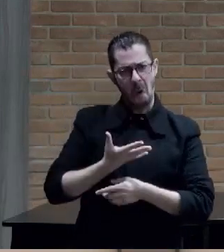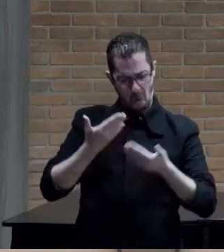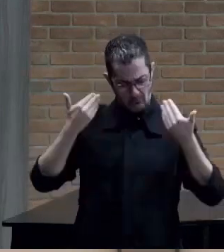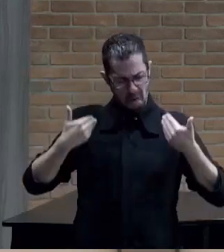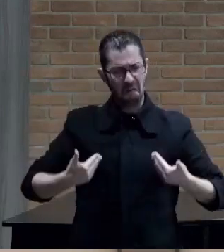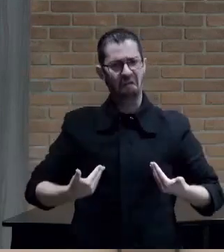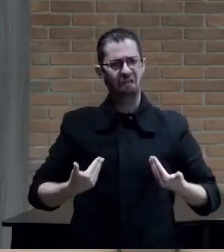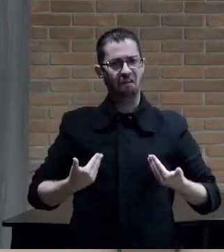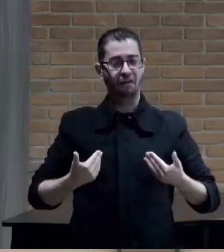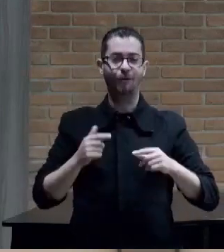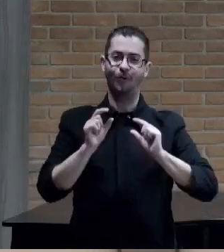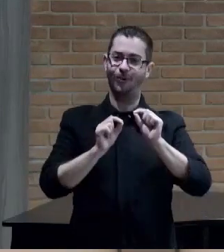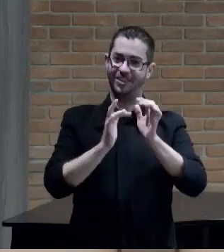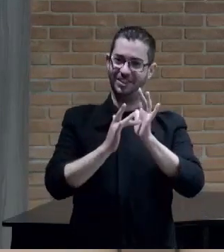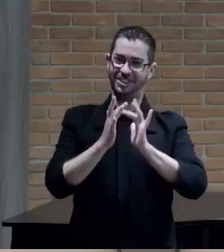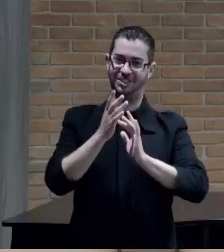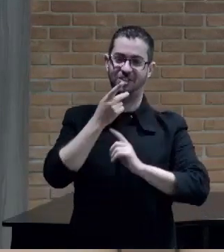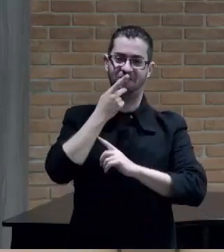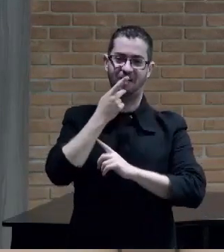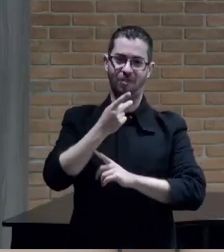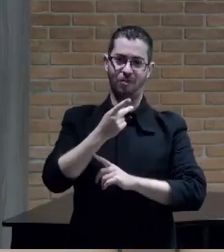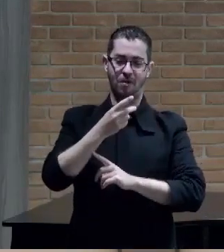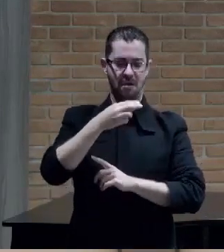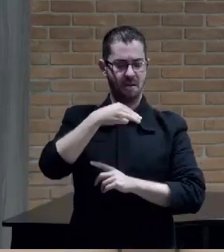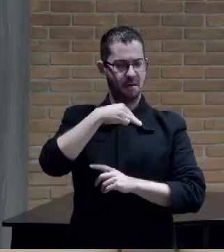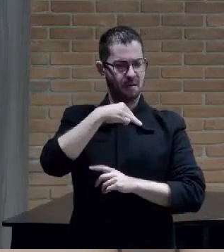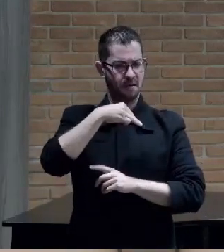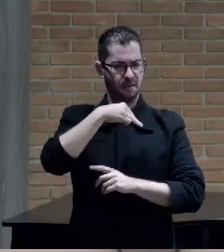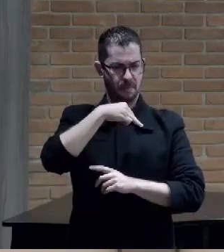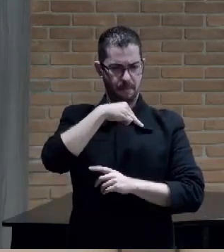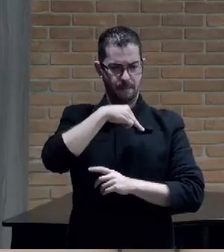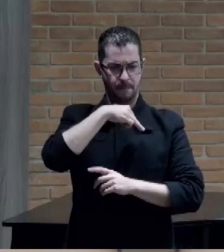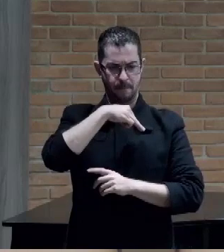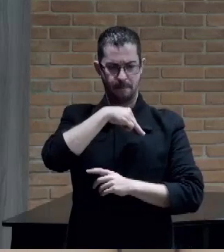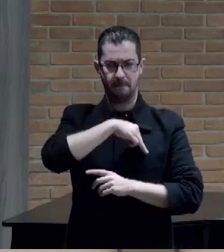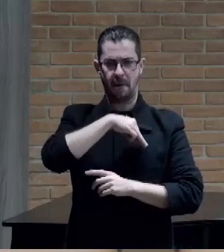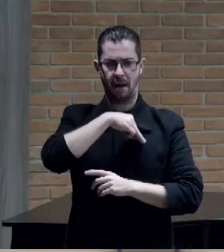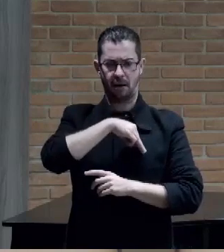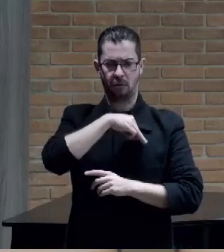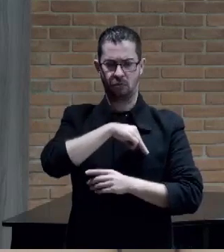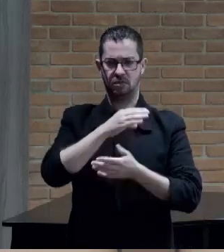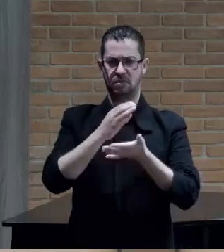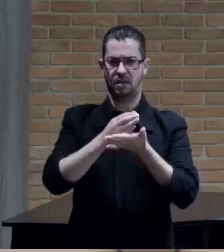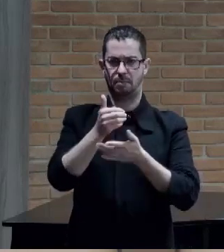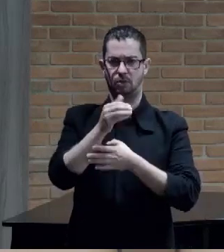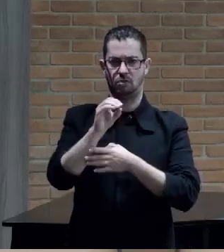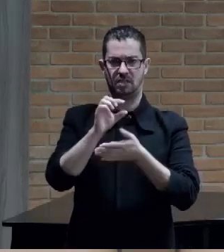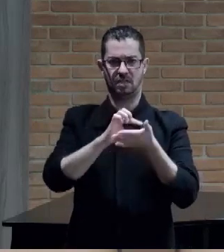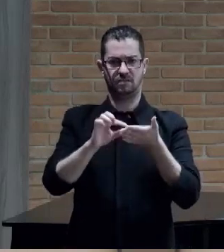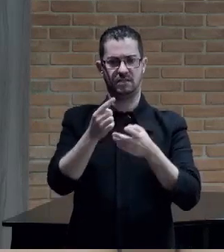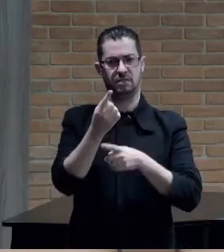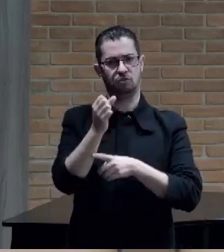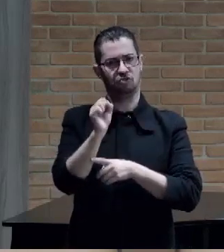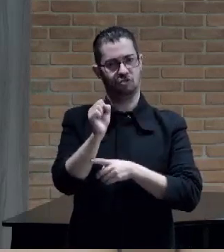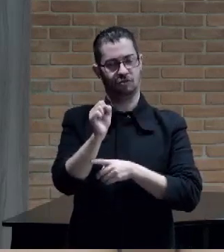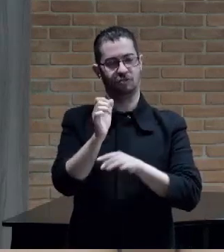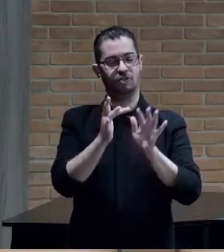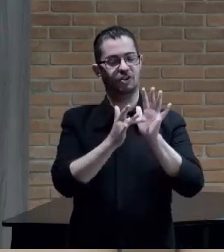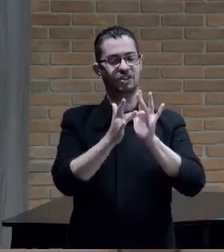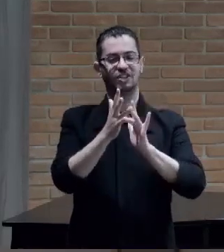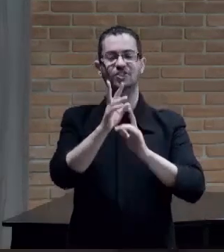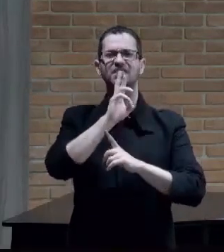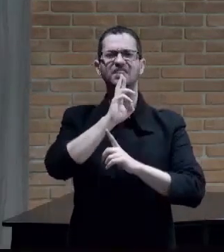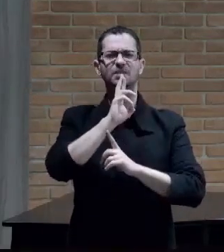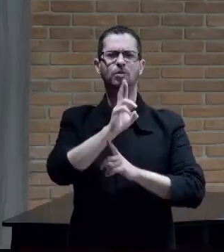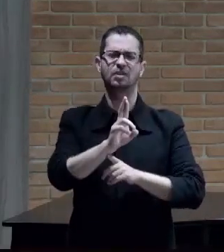Cristo falou? Lá em Marcos, capítulo 10, versículo 18. Respondeu-lhe Jesus: por que